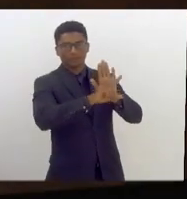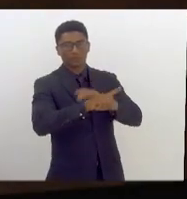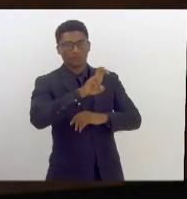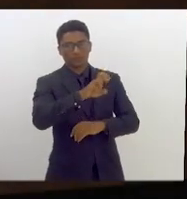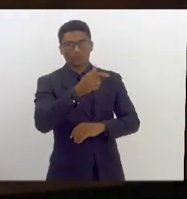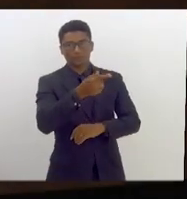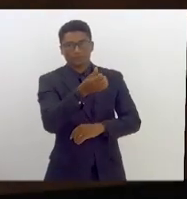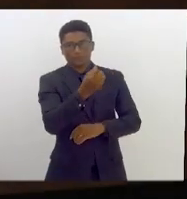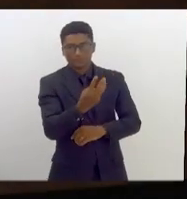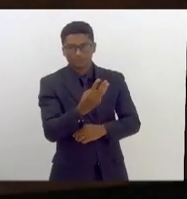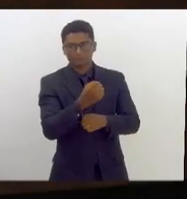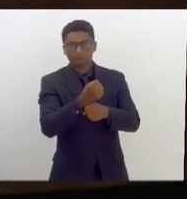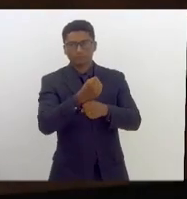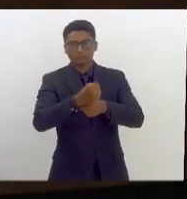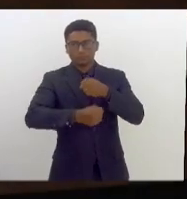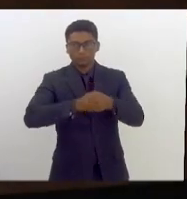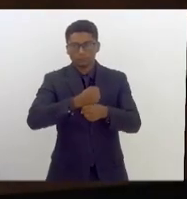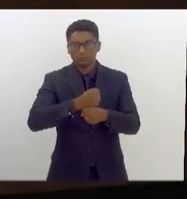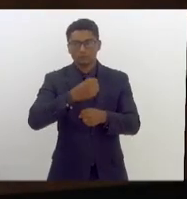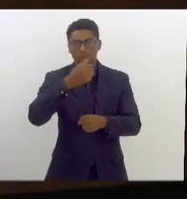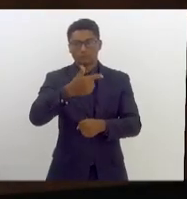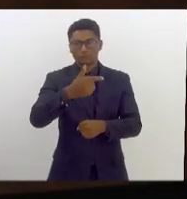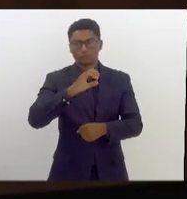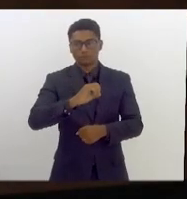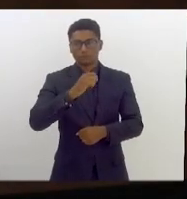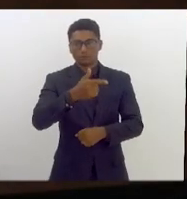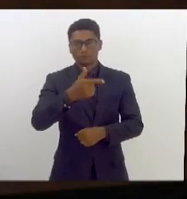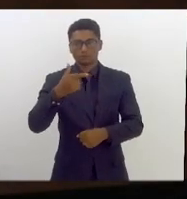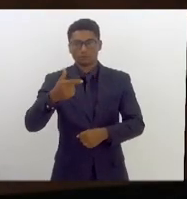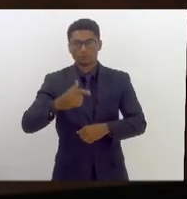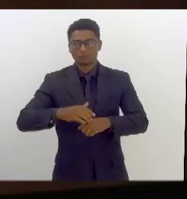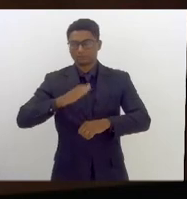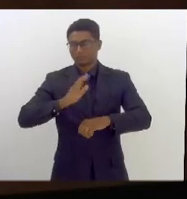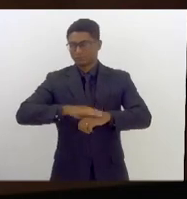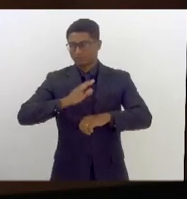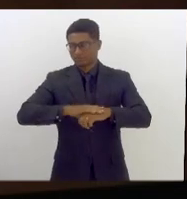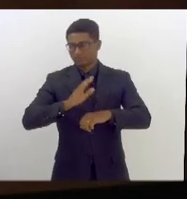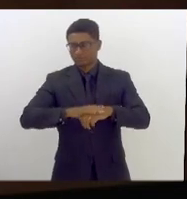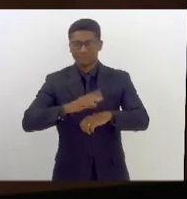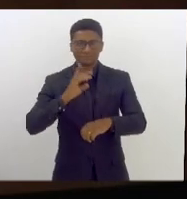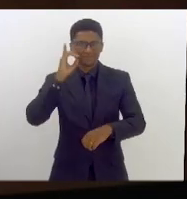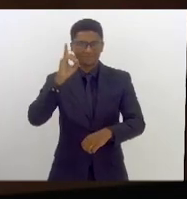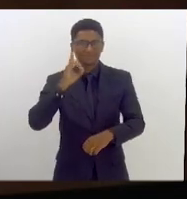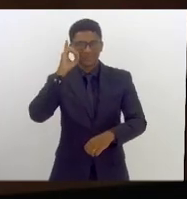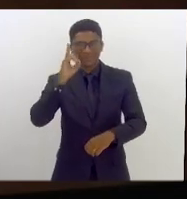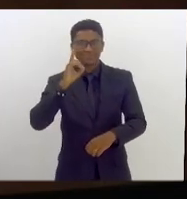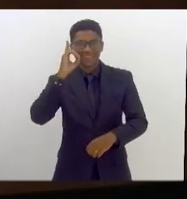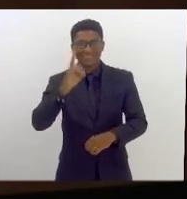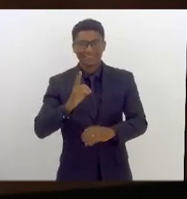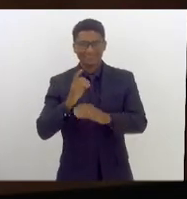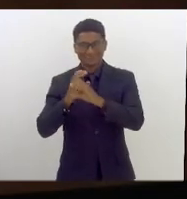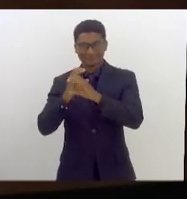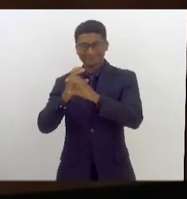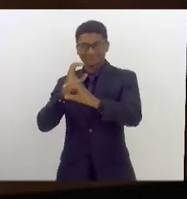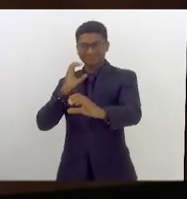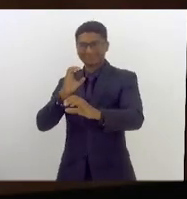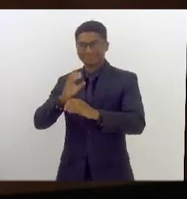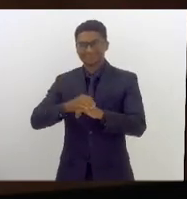5763 de 22, de autoria do nobre deputado engenheiro